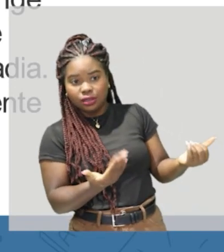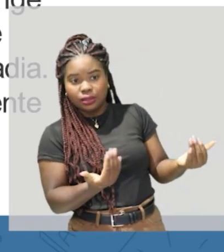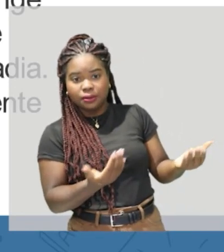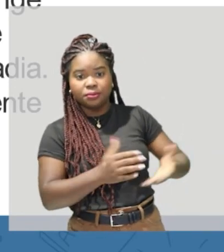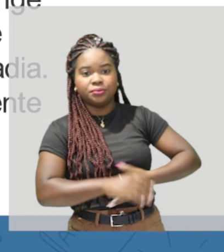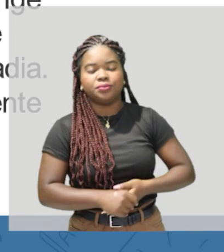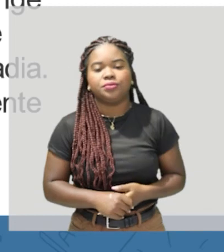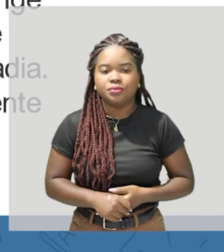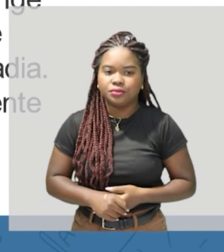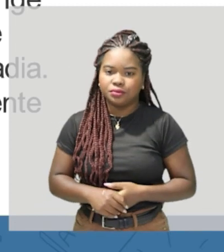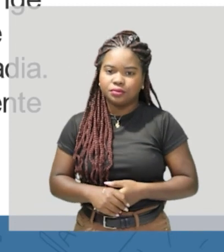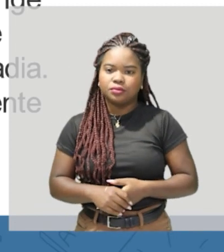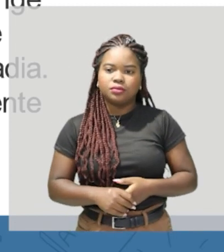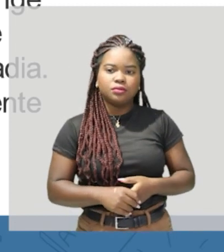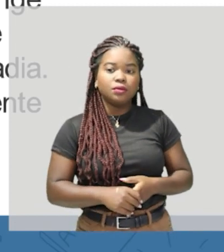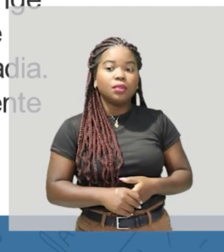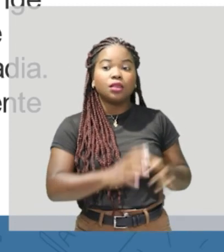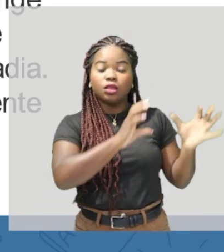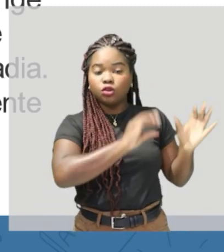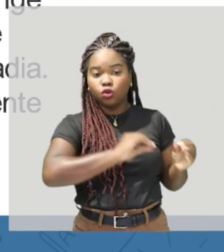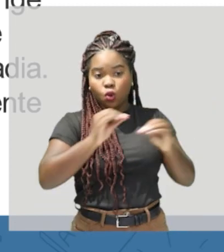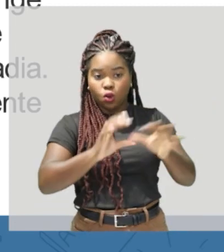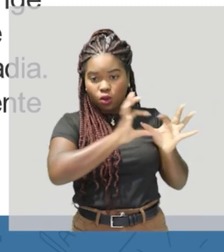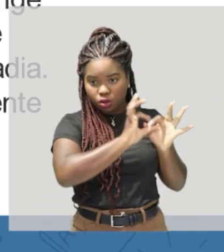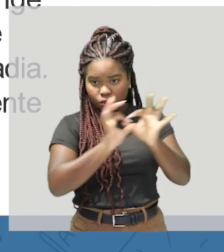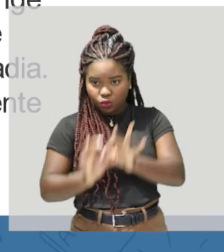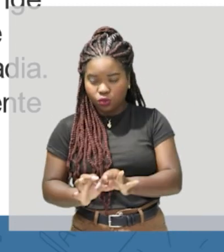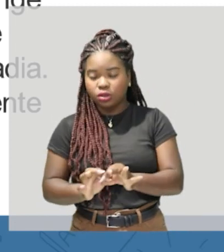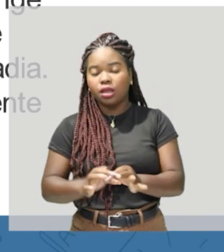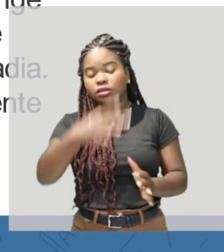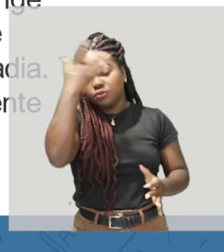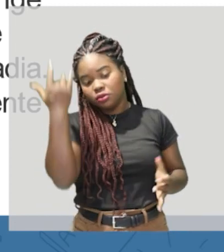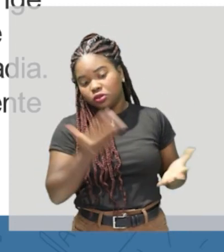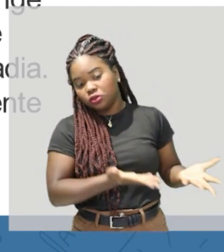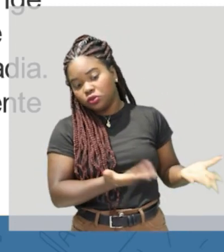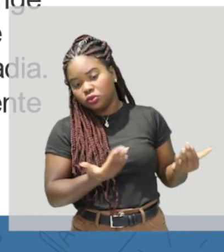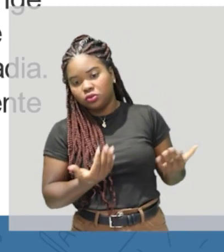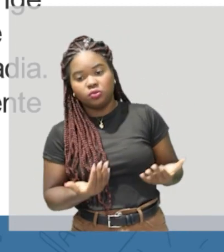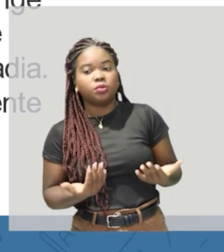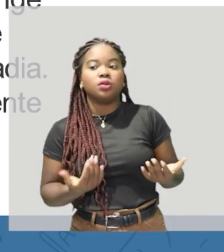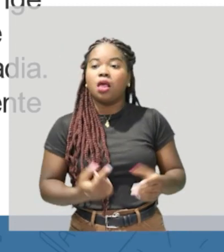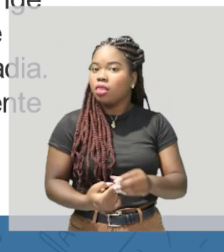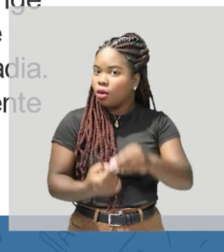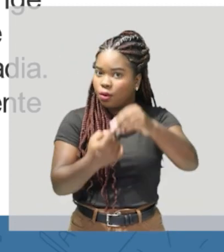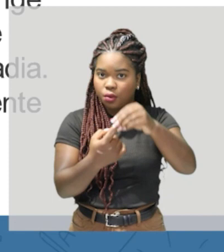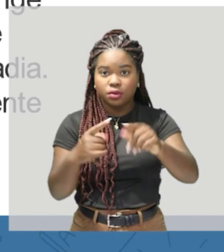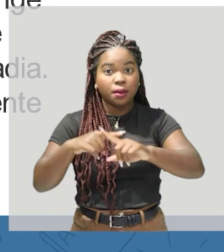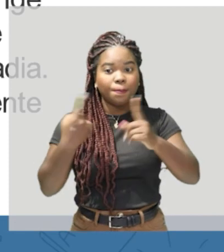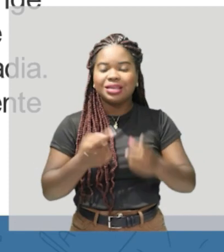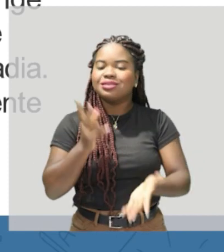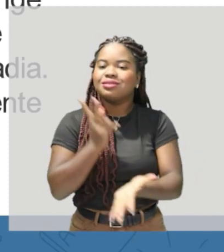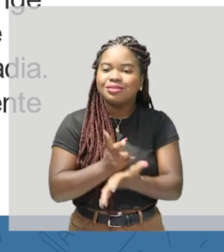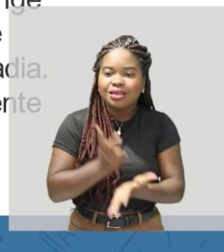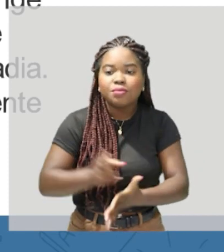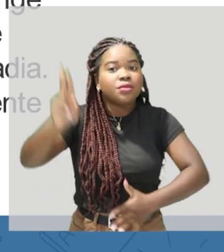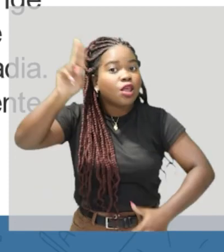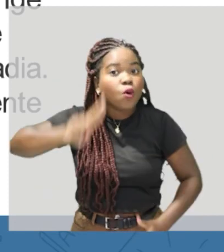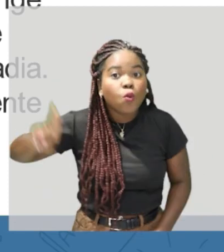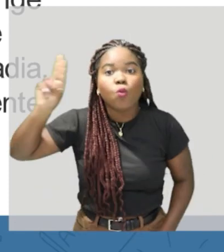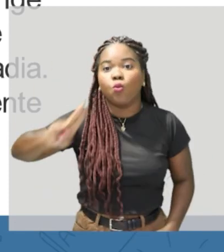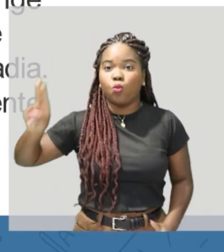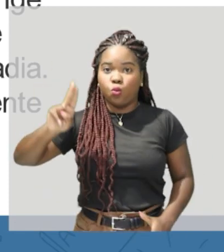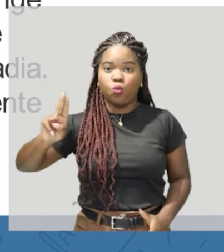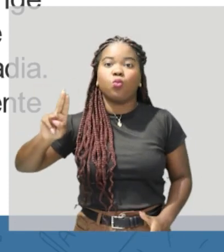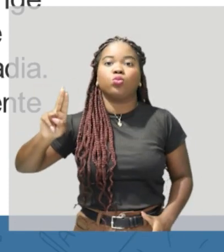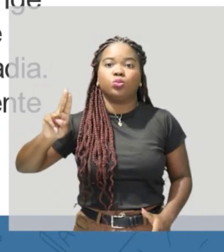ela. Tá? Então, ele te dá um contexto. Os jovens, apesar de não serem os únicos, com maior frequência usam a